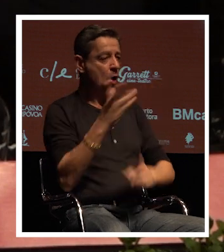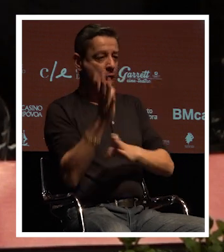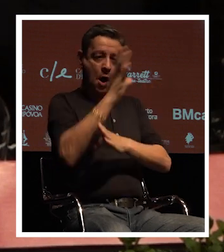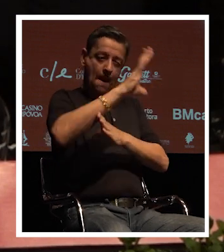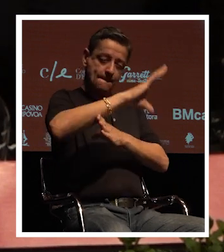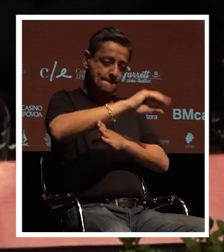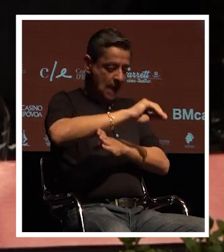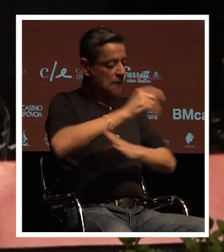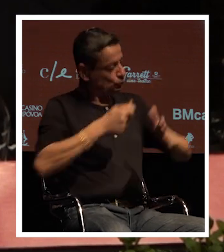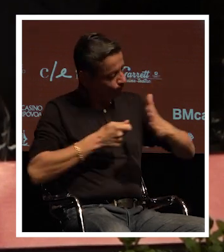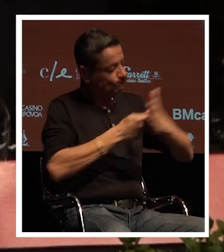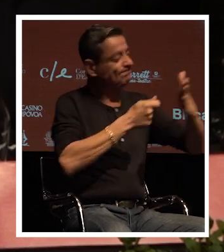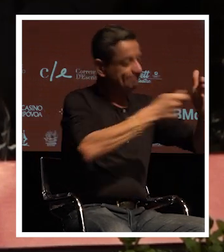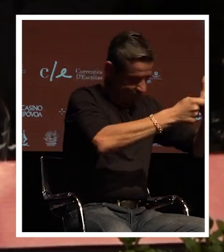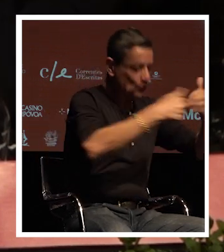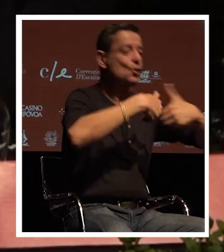provocatório